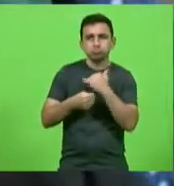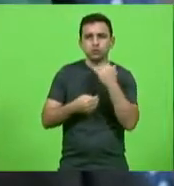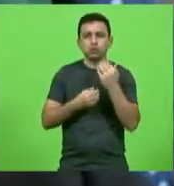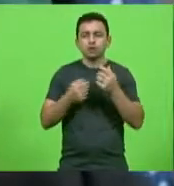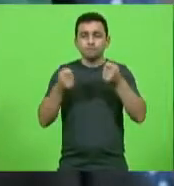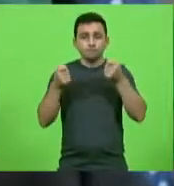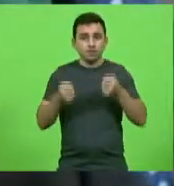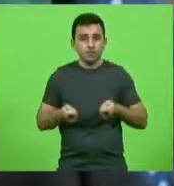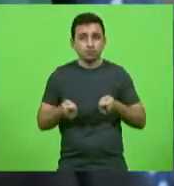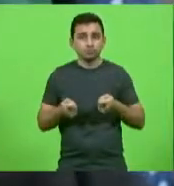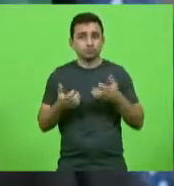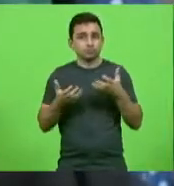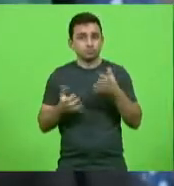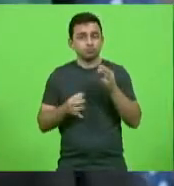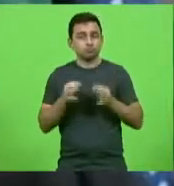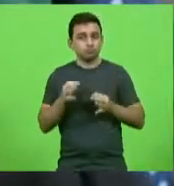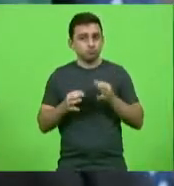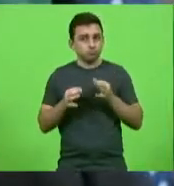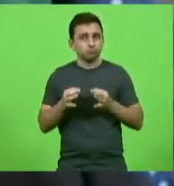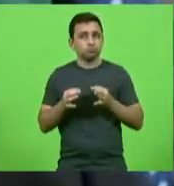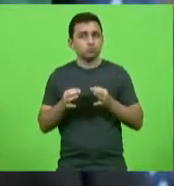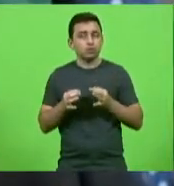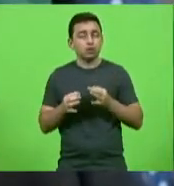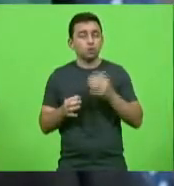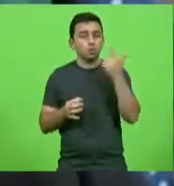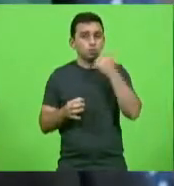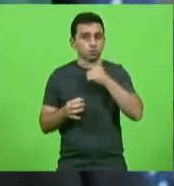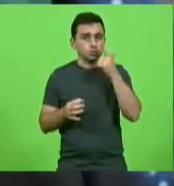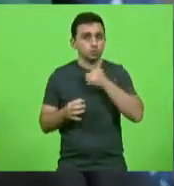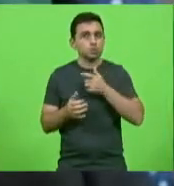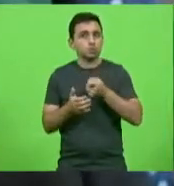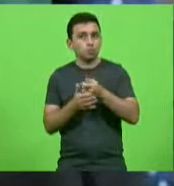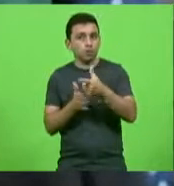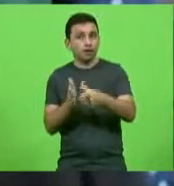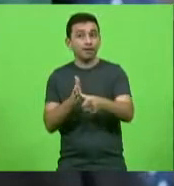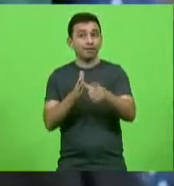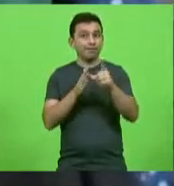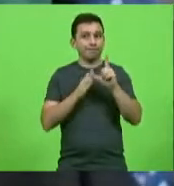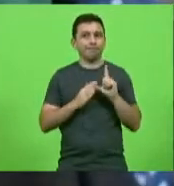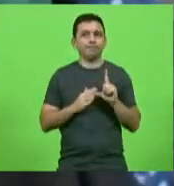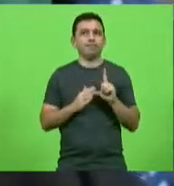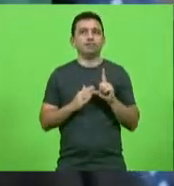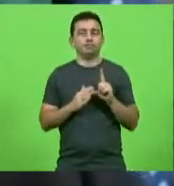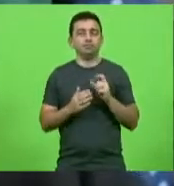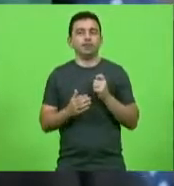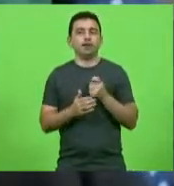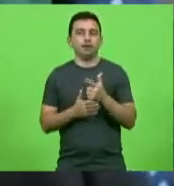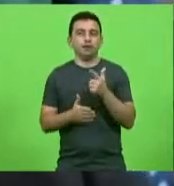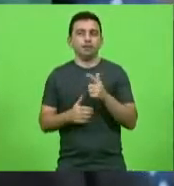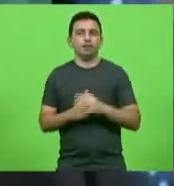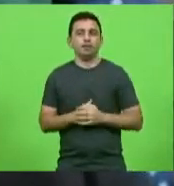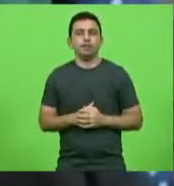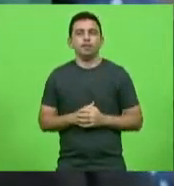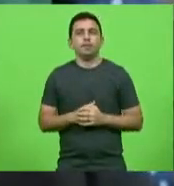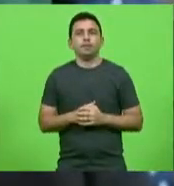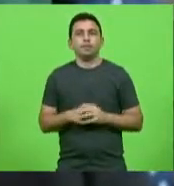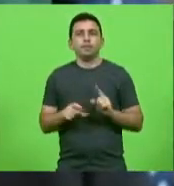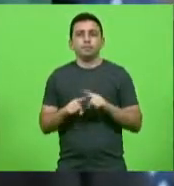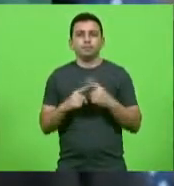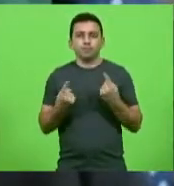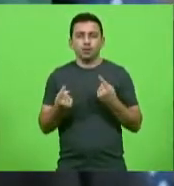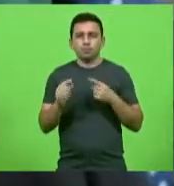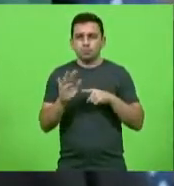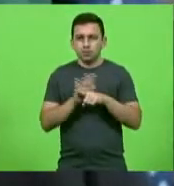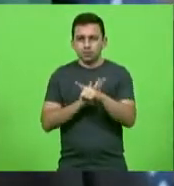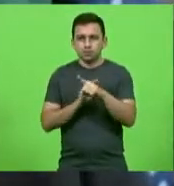e segurança jurídicas necessárias à efetivação antecipada das aquisições. A deferência da